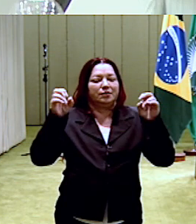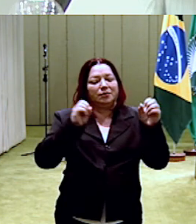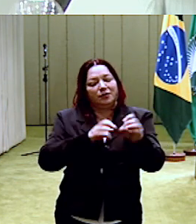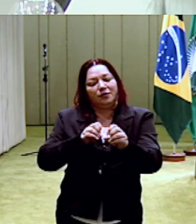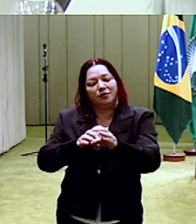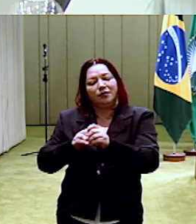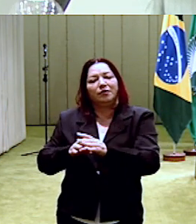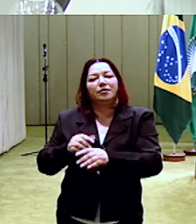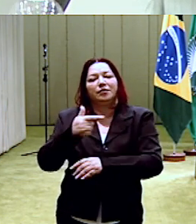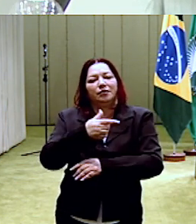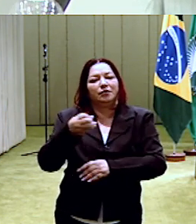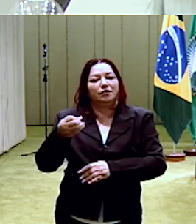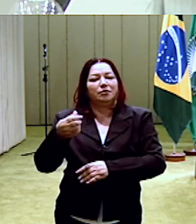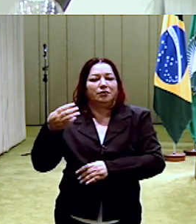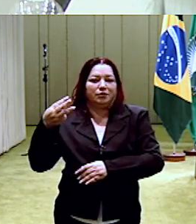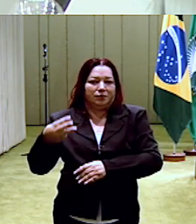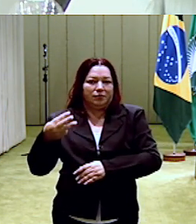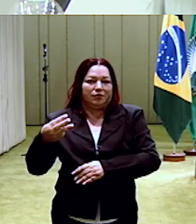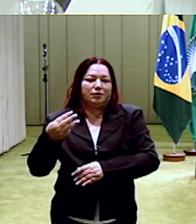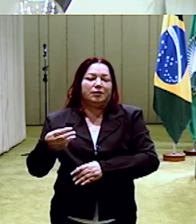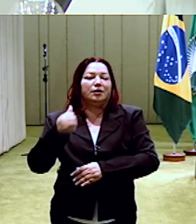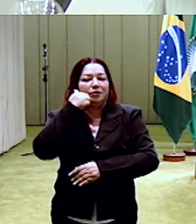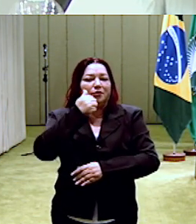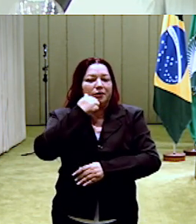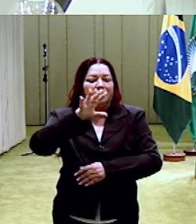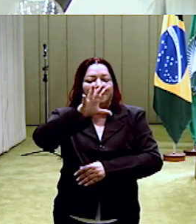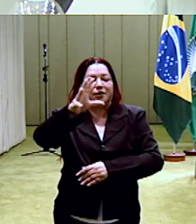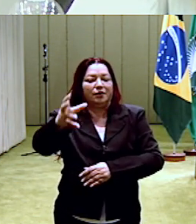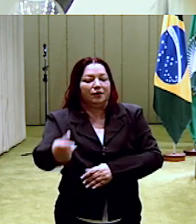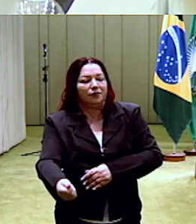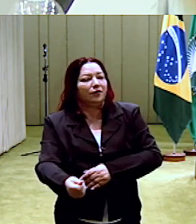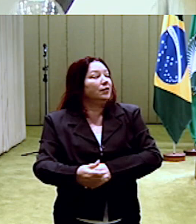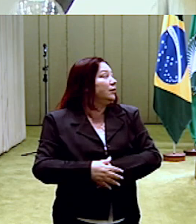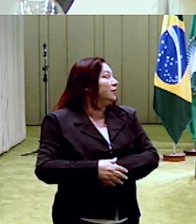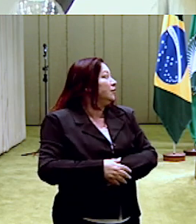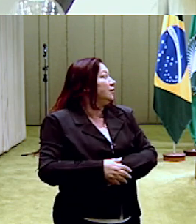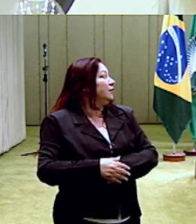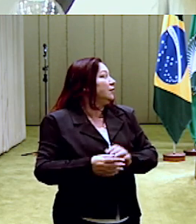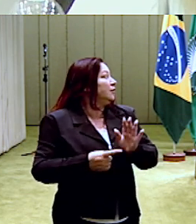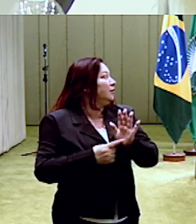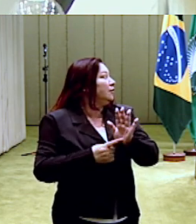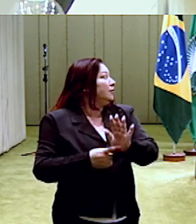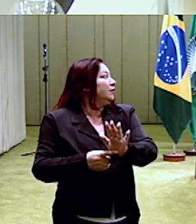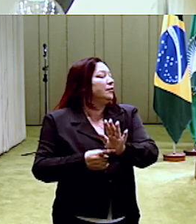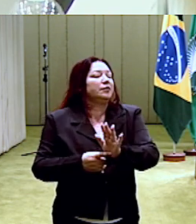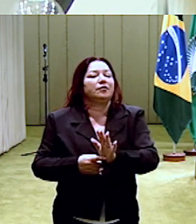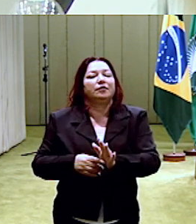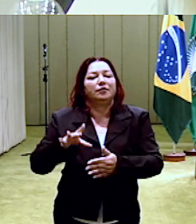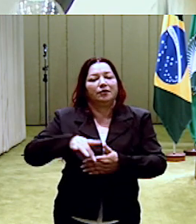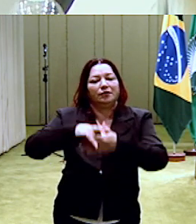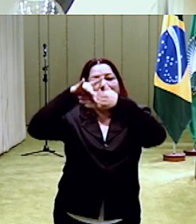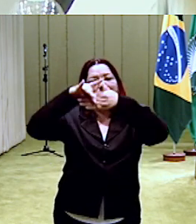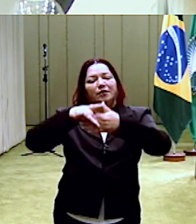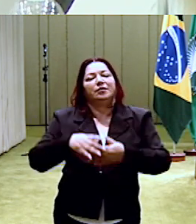educação. Em 2013, apareceu no documentário Mulheres Africanas, da Cinevídeo, que apresentou a trajetória de grandes líderes do